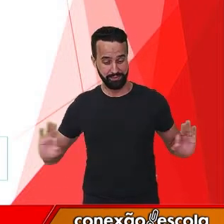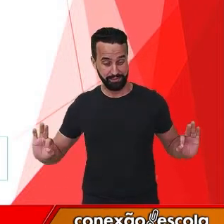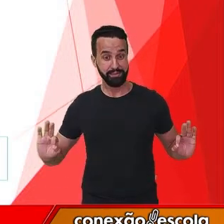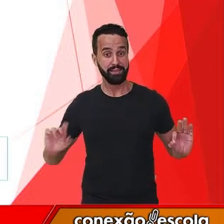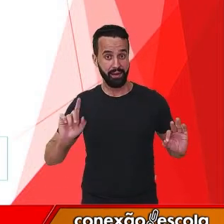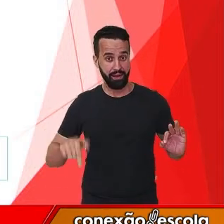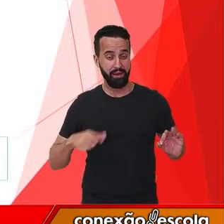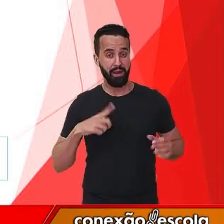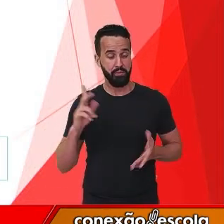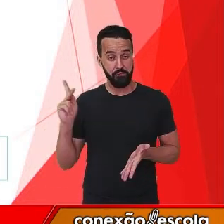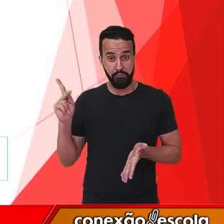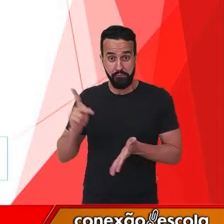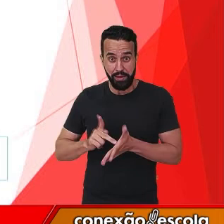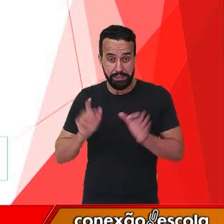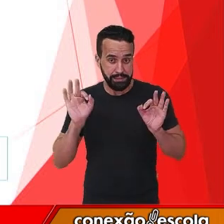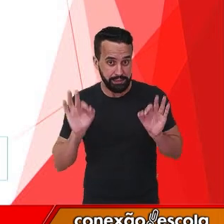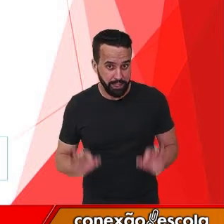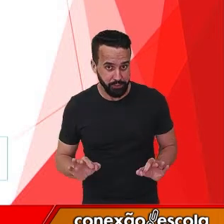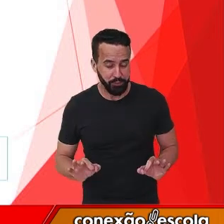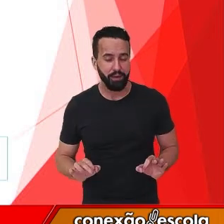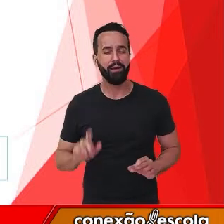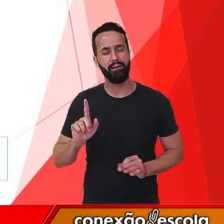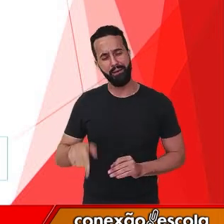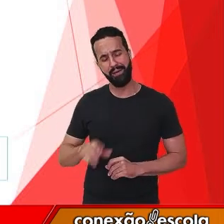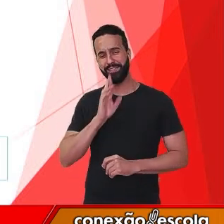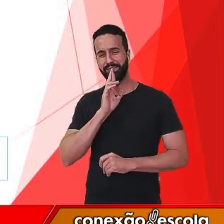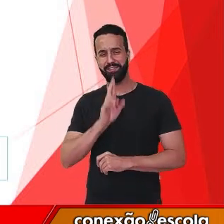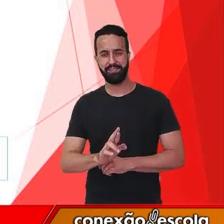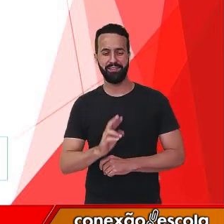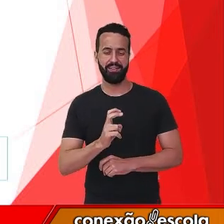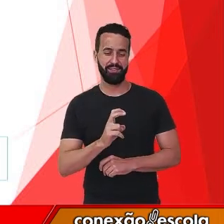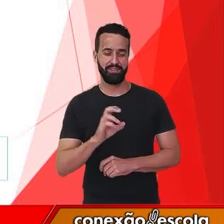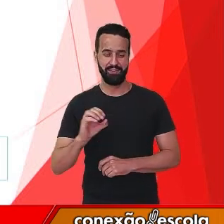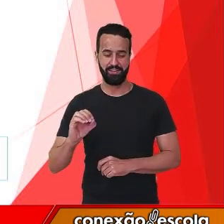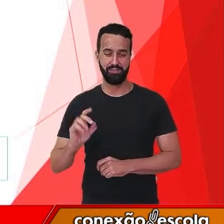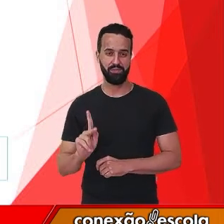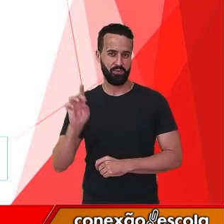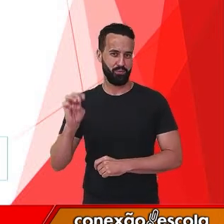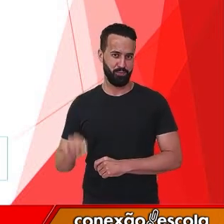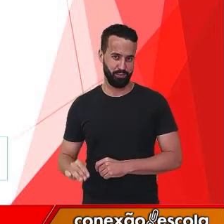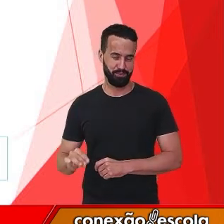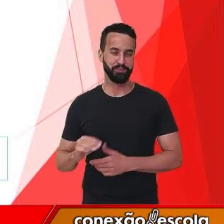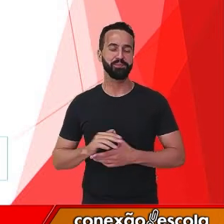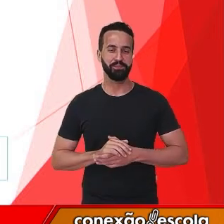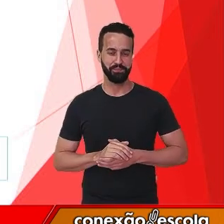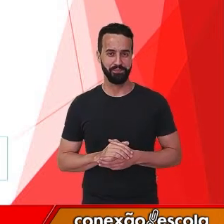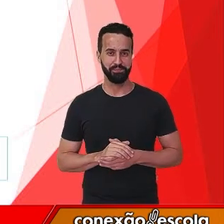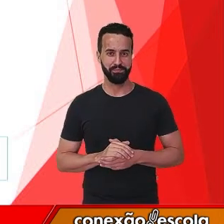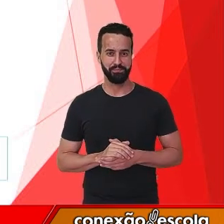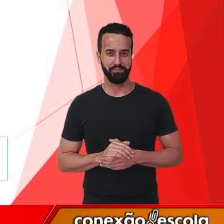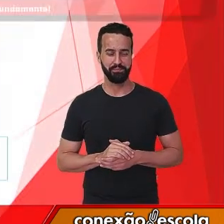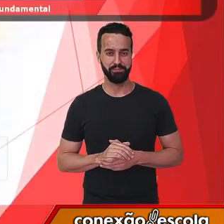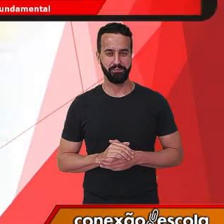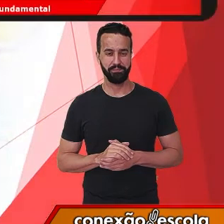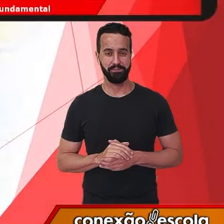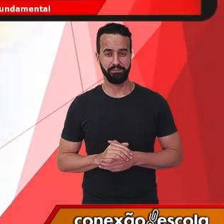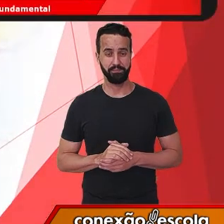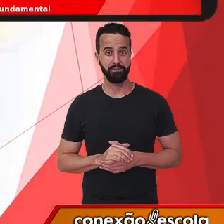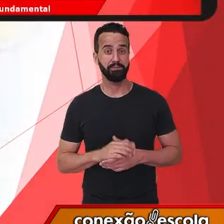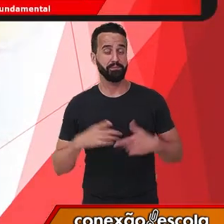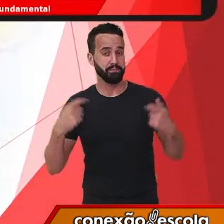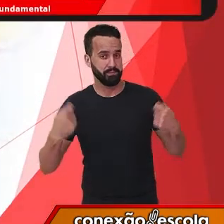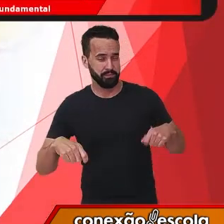percorrida é na realidade foram aí de 500km meus amigos